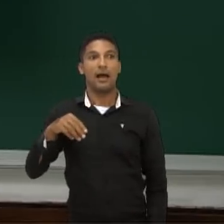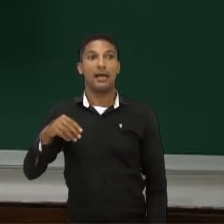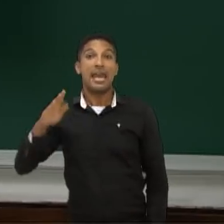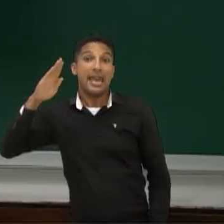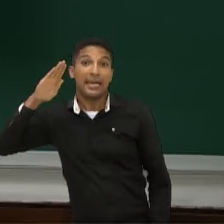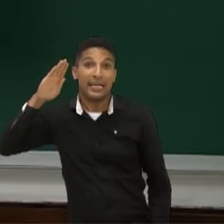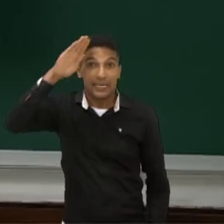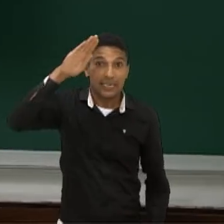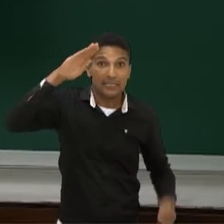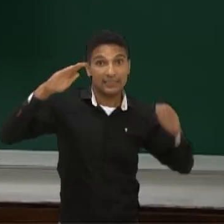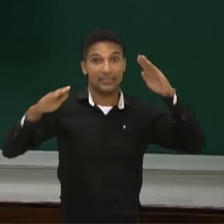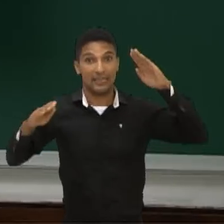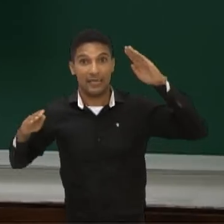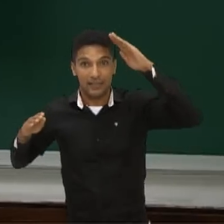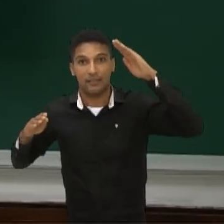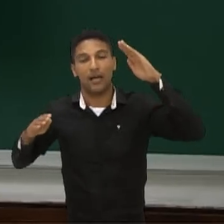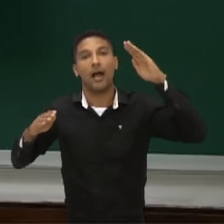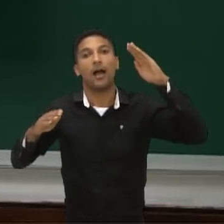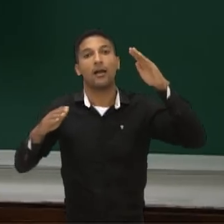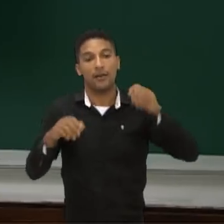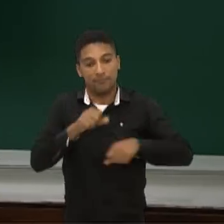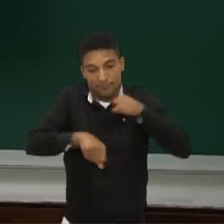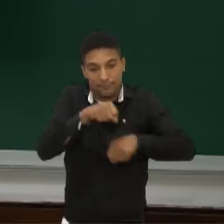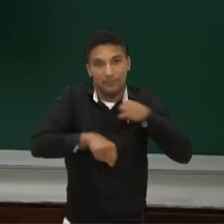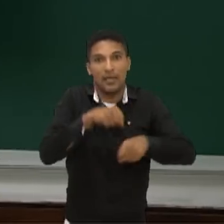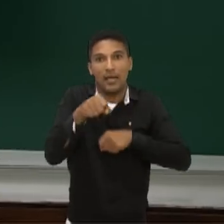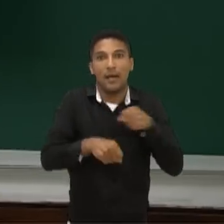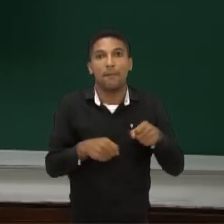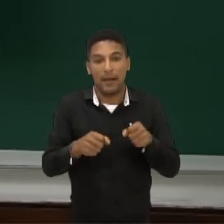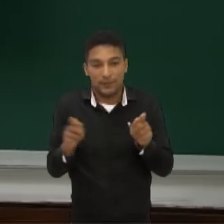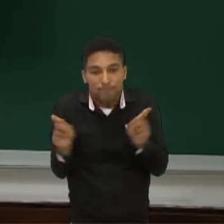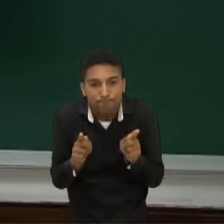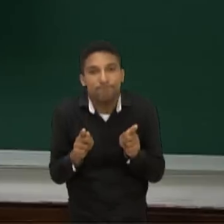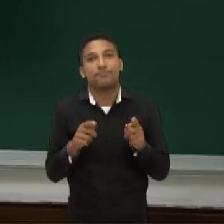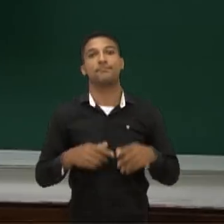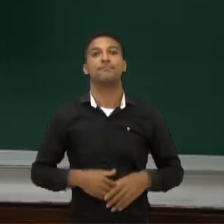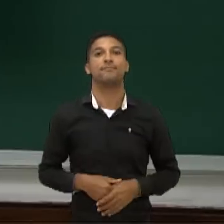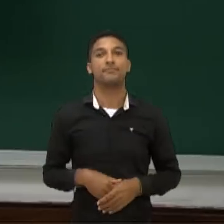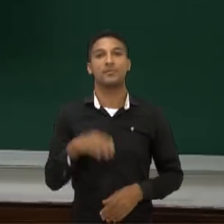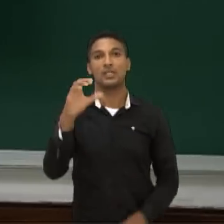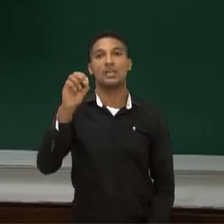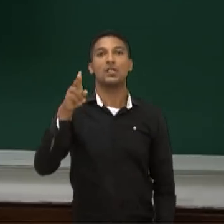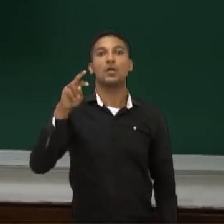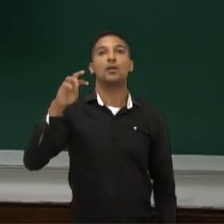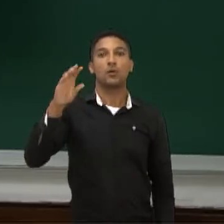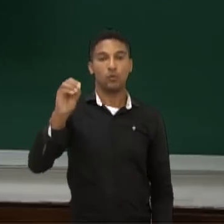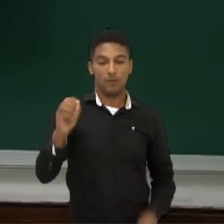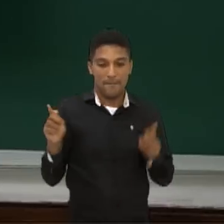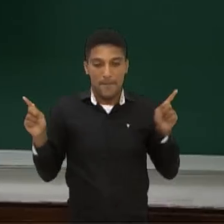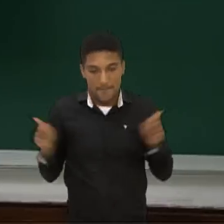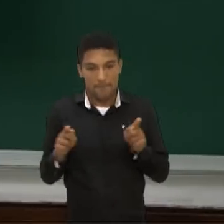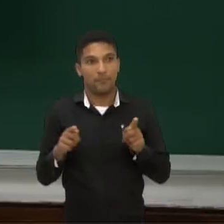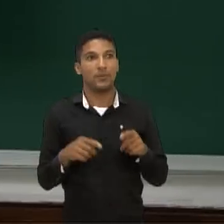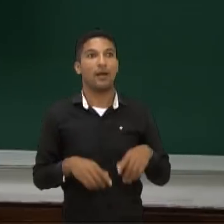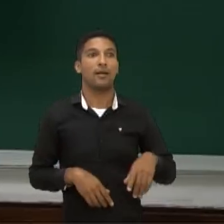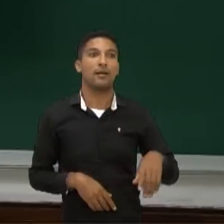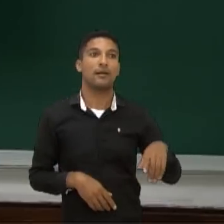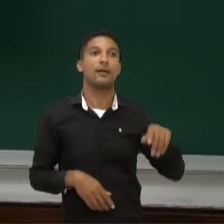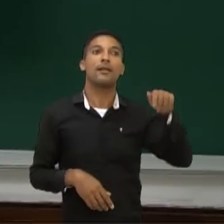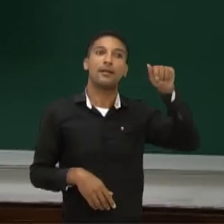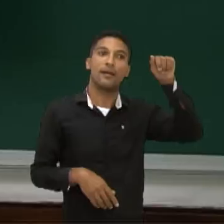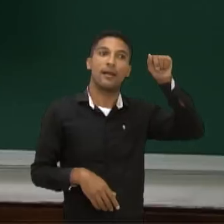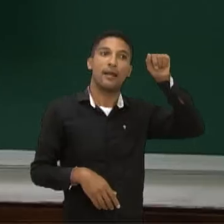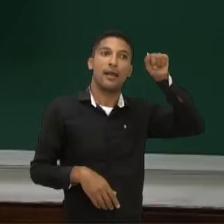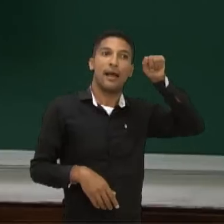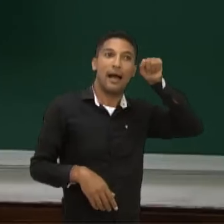saindo de A até B e indo de B até C. Não é verdade? Então, são algumas estratégias aí que vocês podem verificar. Nesse